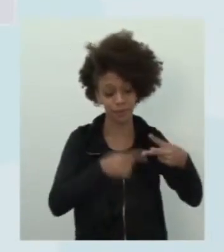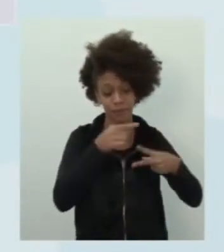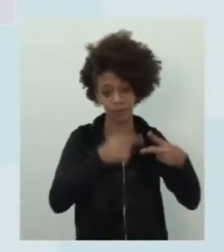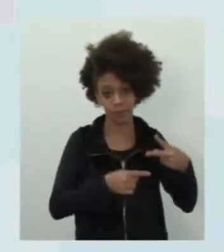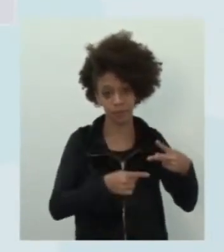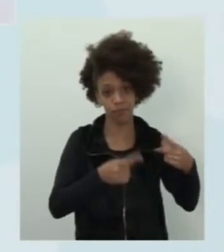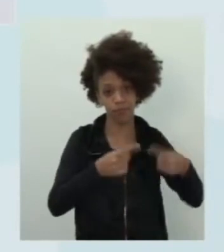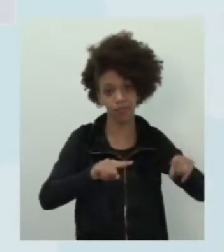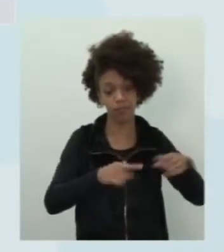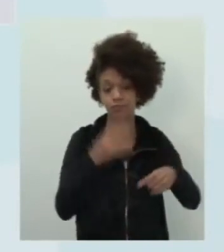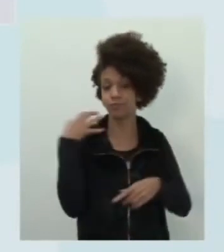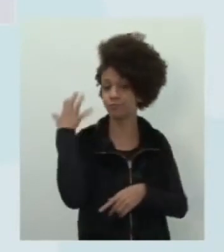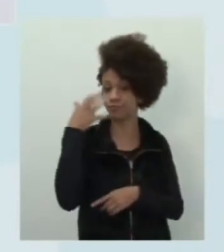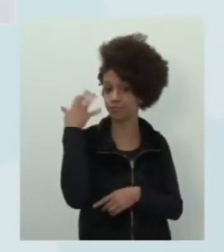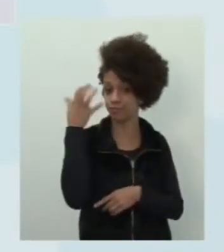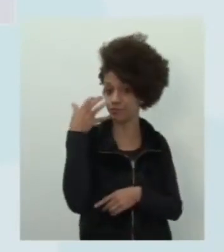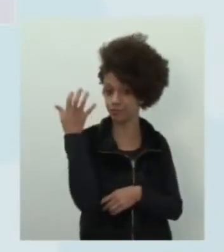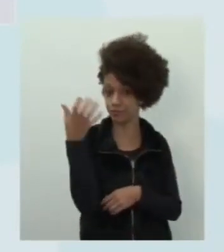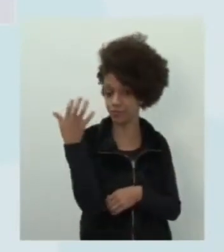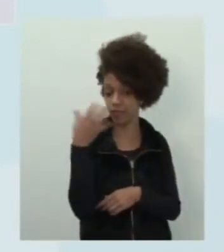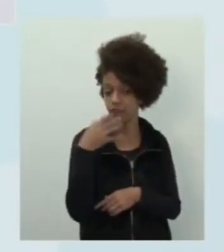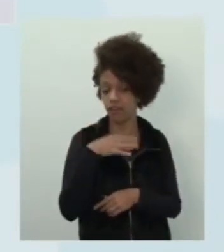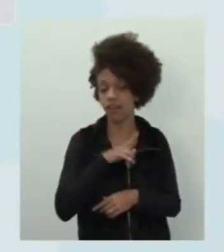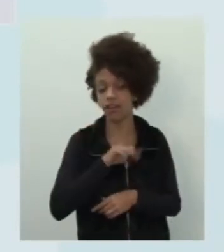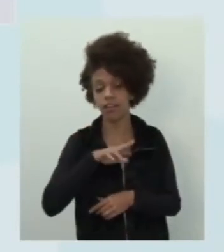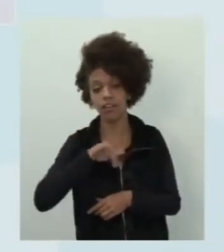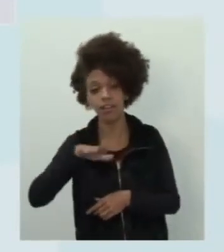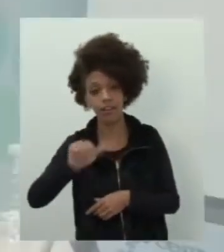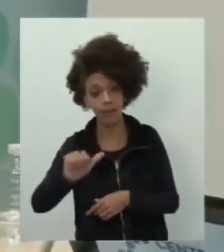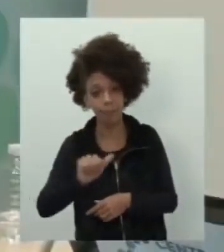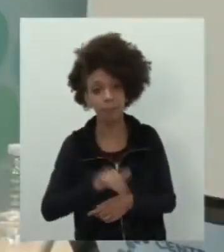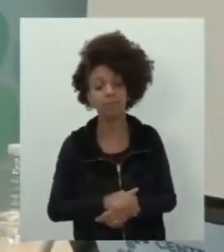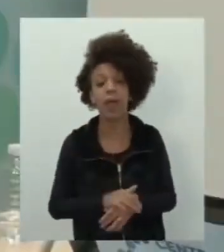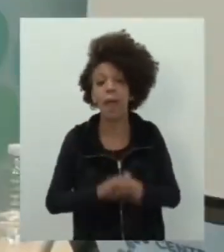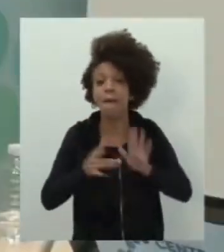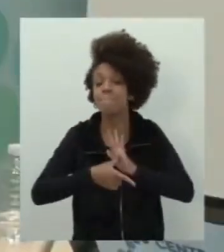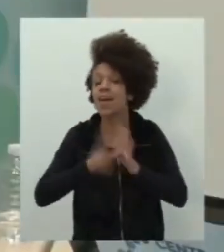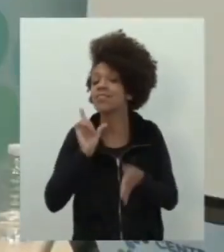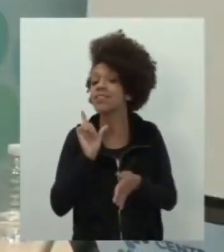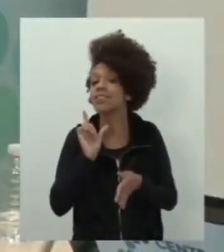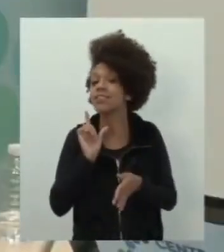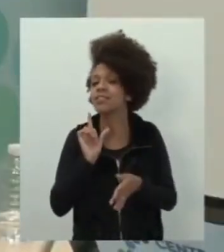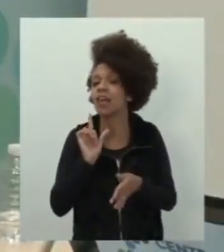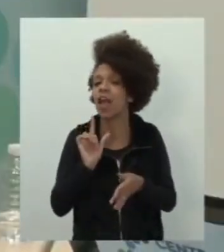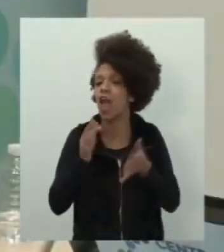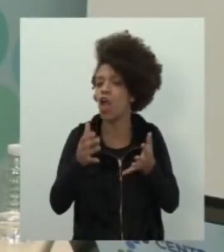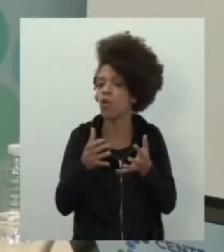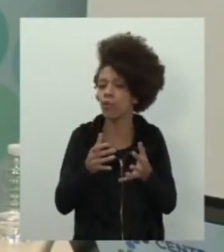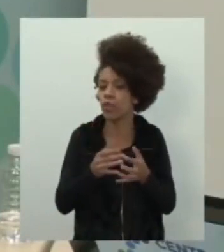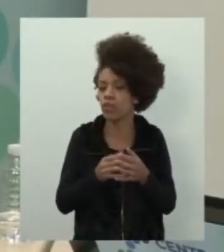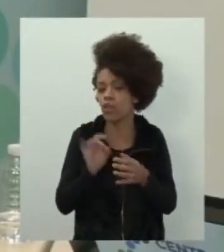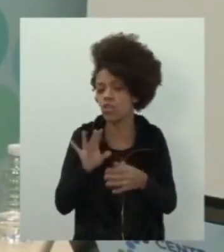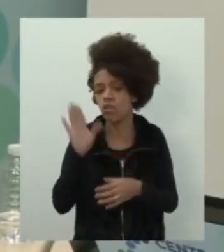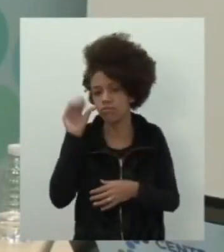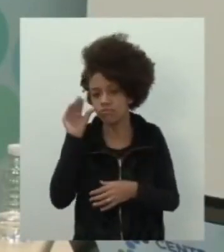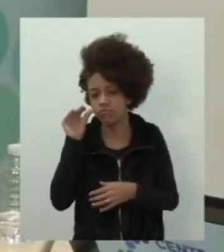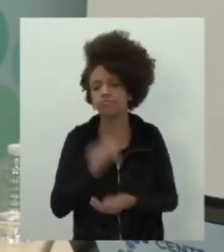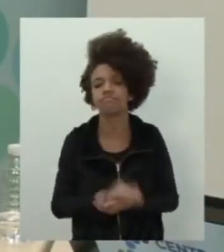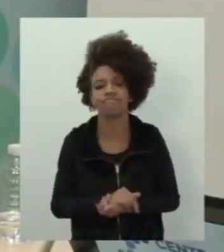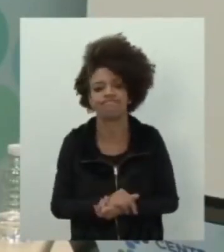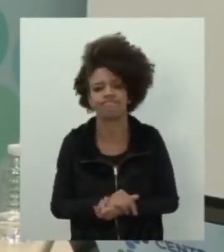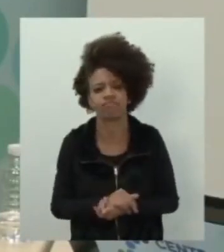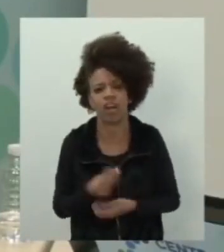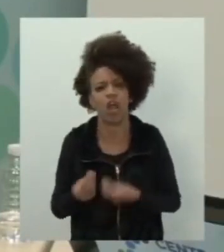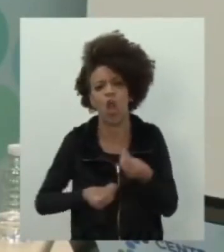vamos falar das cantigas lírico-amorosas. Tá bom? Mas antes disso, eu queria só algumas curiosidades para vocês. Olha só, como é